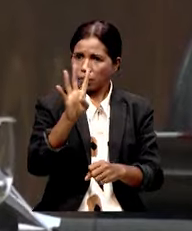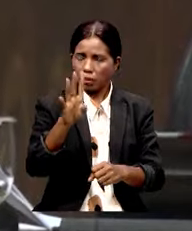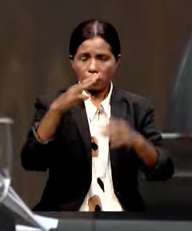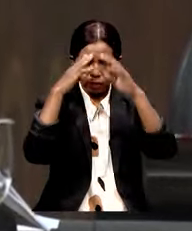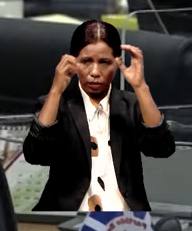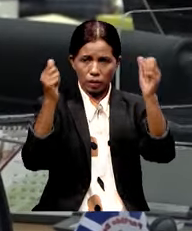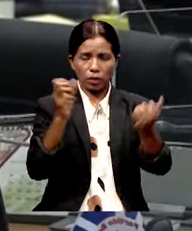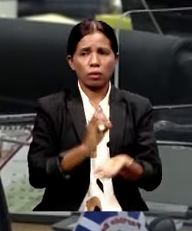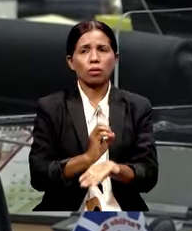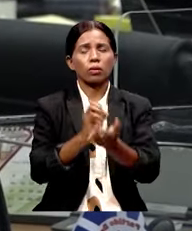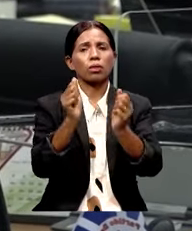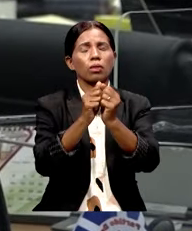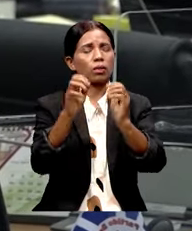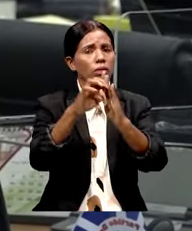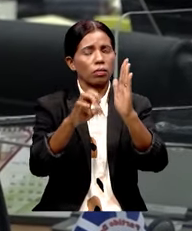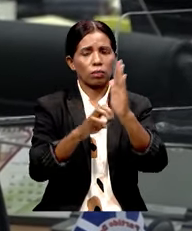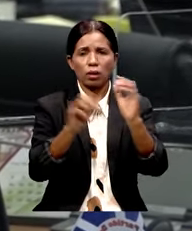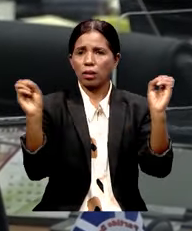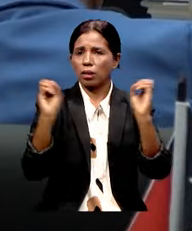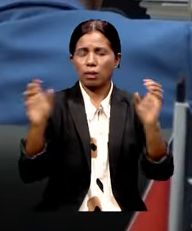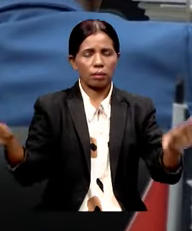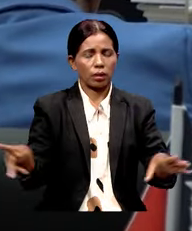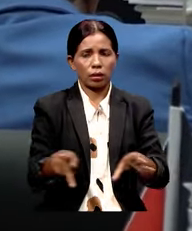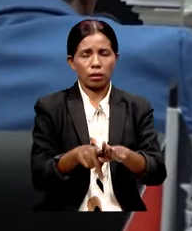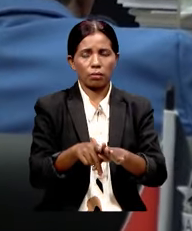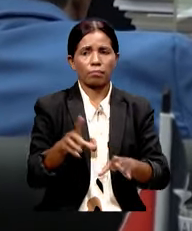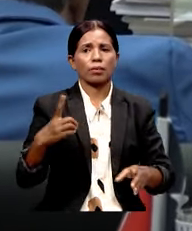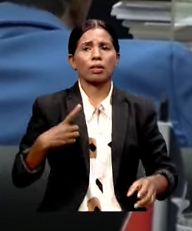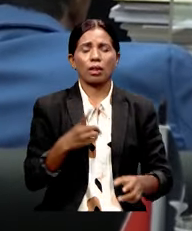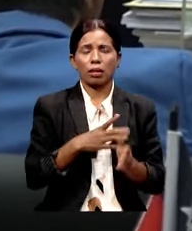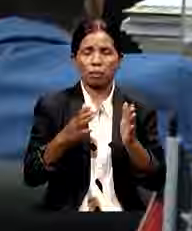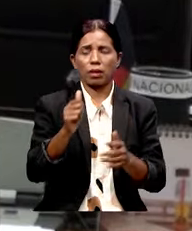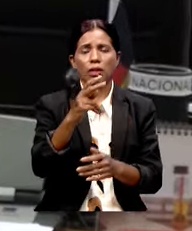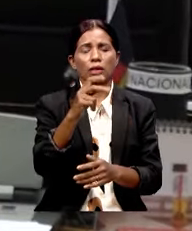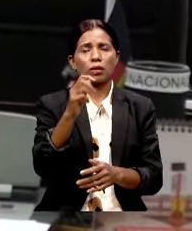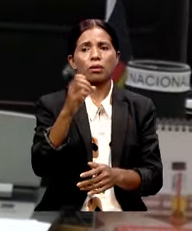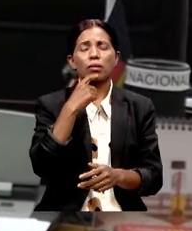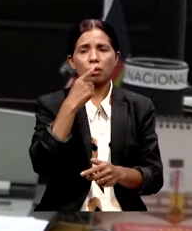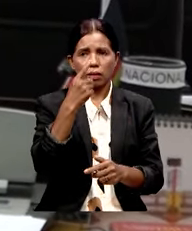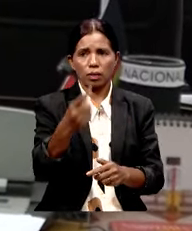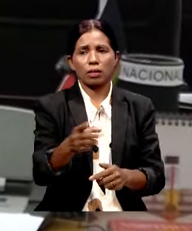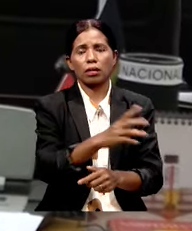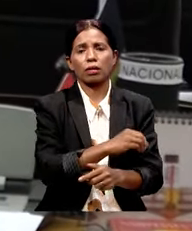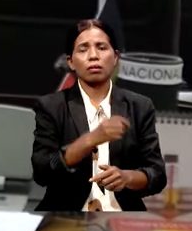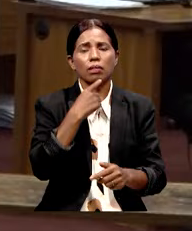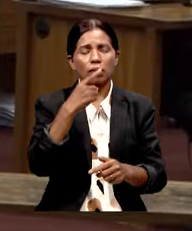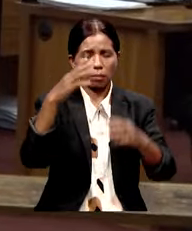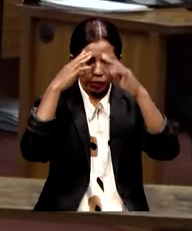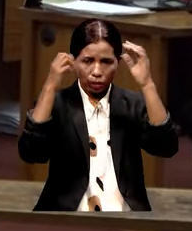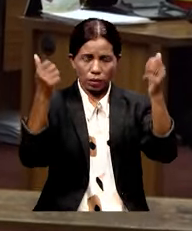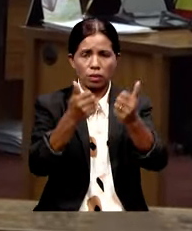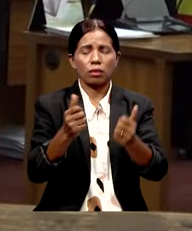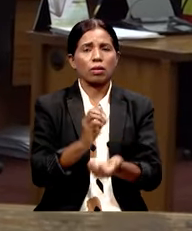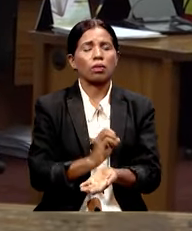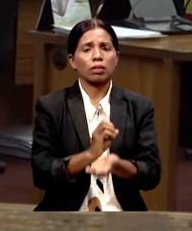autoridade Rewa ho estrutura la marca presença. Ho audiência ne deputado Antônio da Conceição lamenta Tebes no considera presidente autoridade Rewa